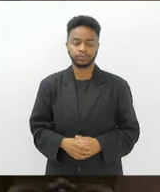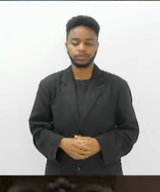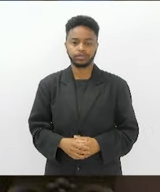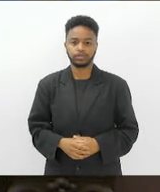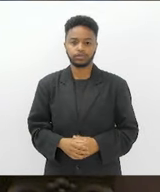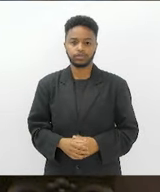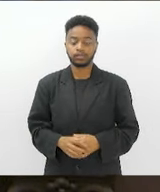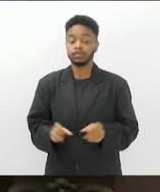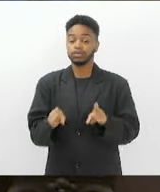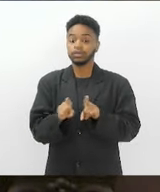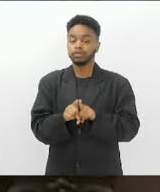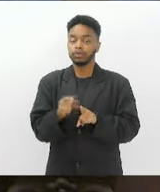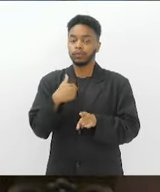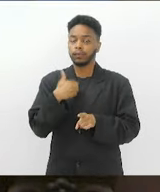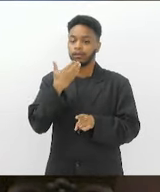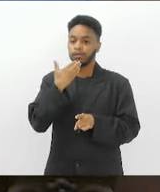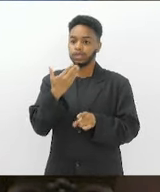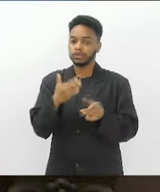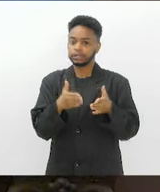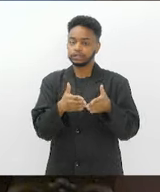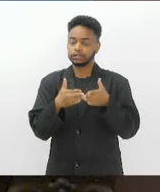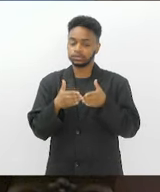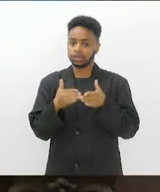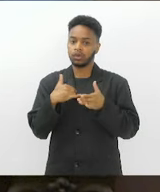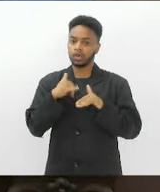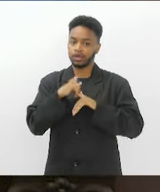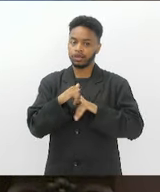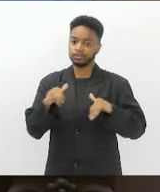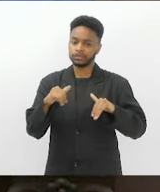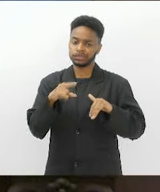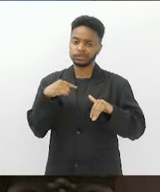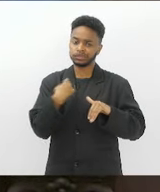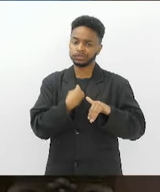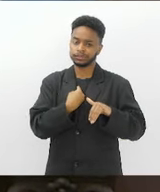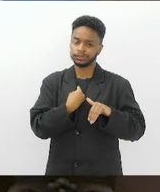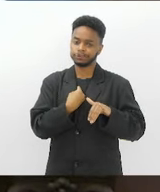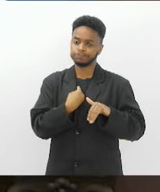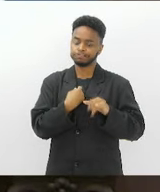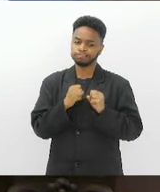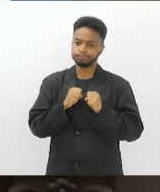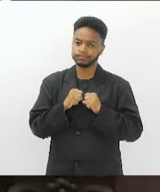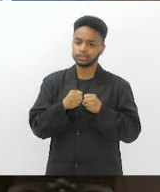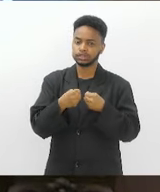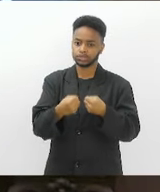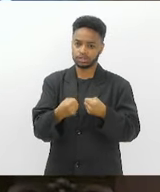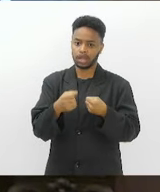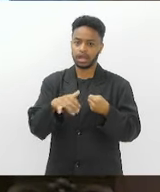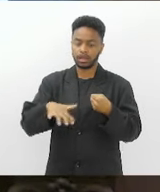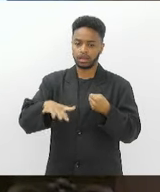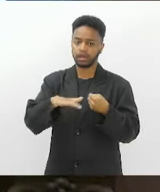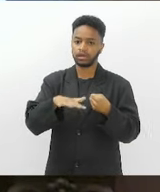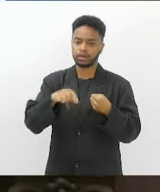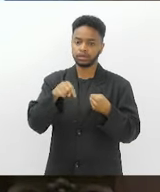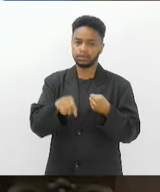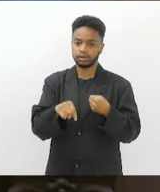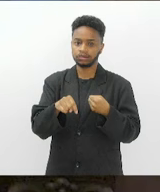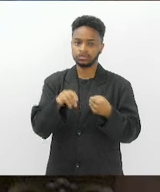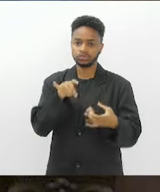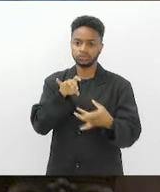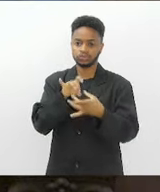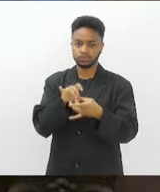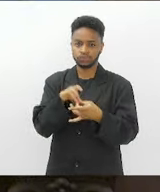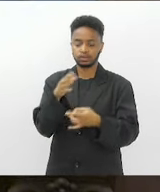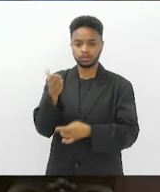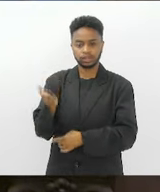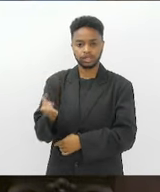Pedir também licença, eu havia comunicado, a gente fez um exercício muito grande parlamento aqui com o Magnavita para eu poder estar conseguindo